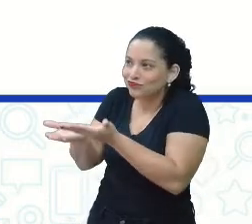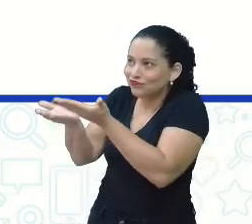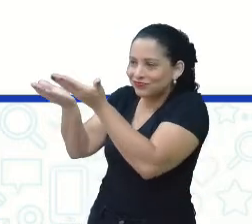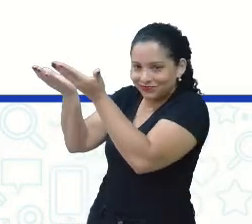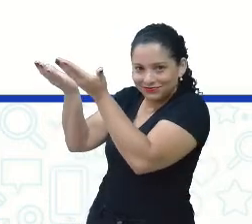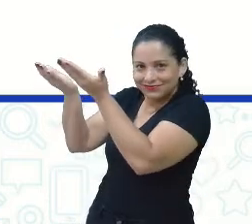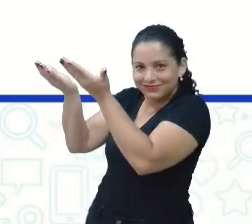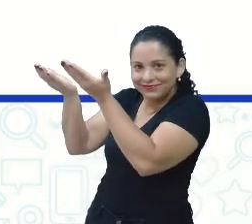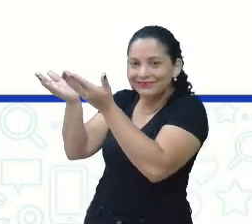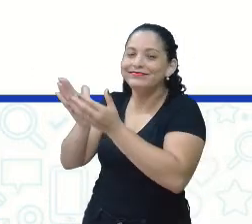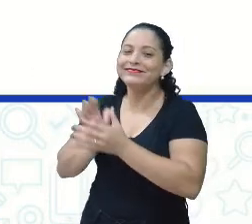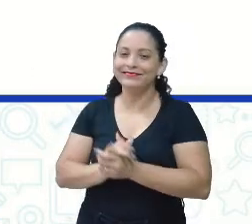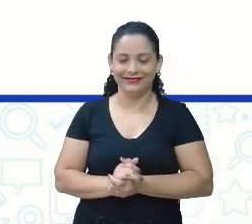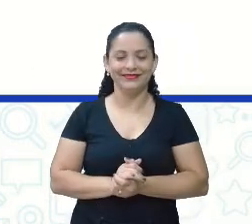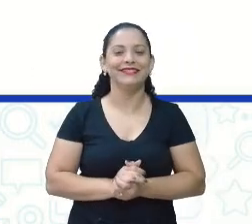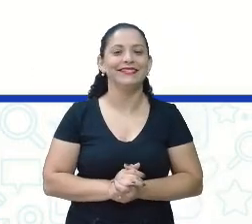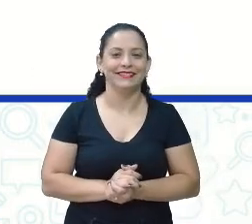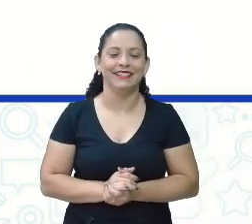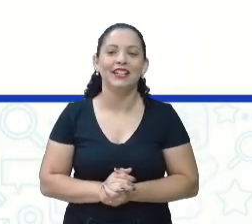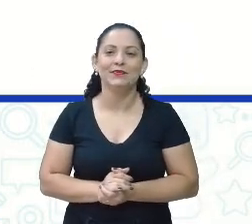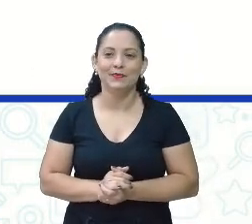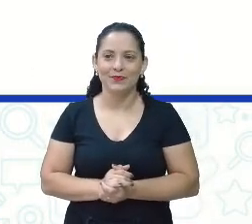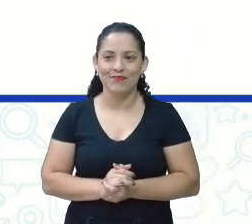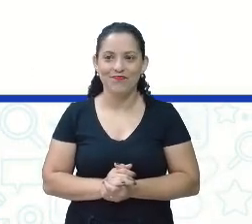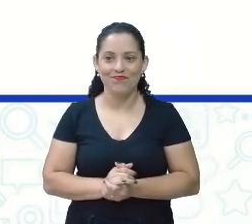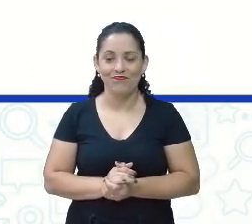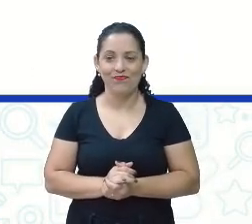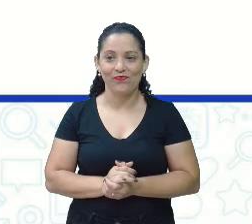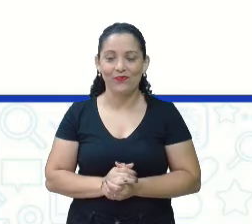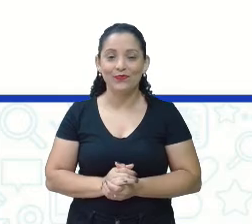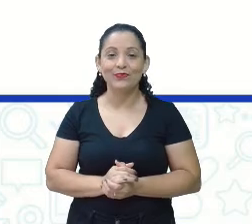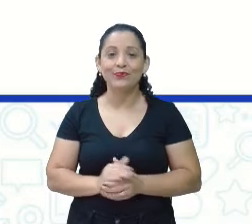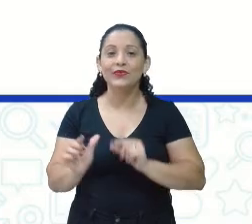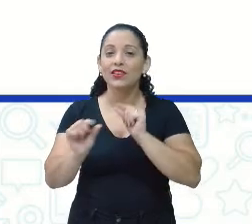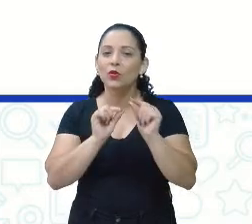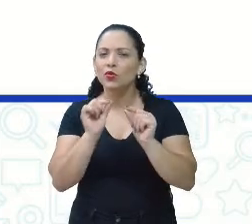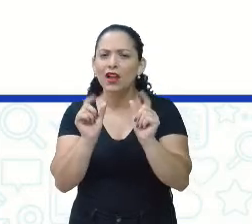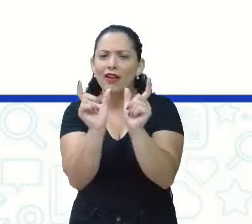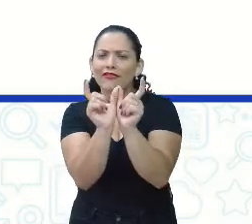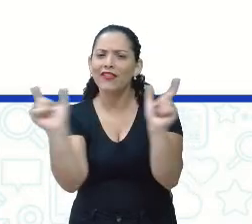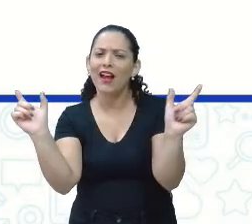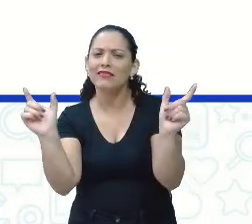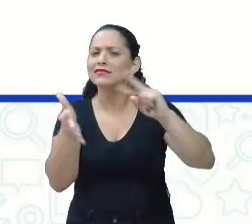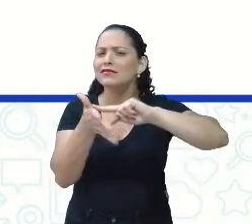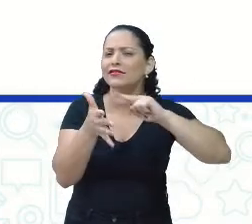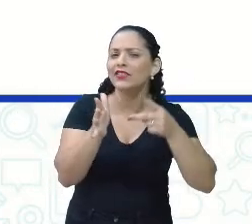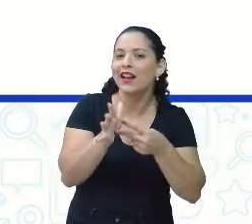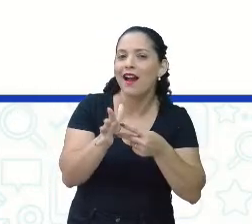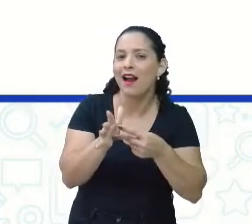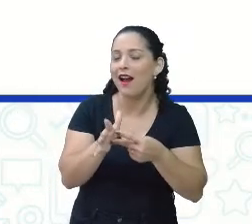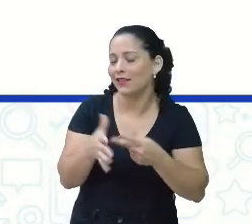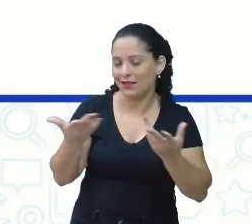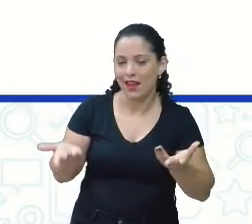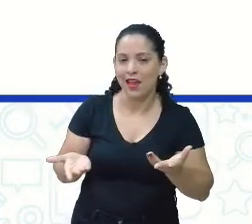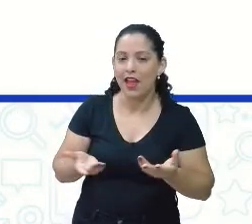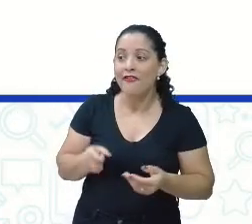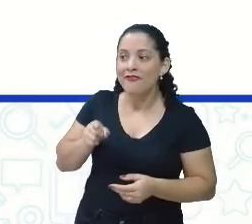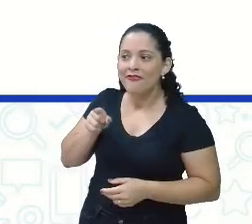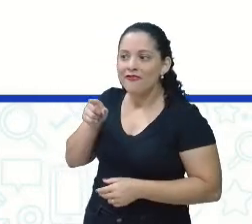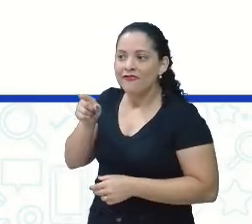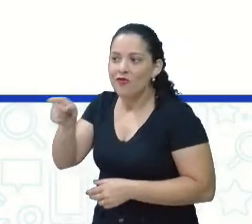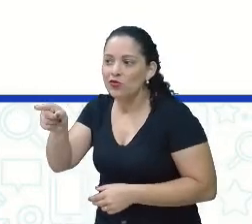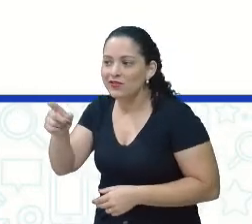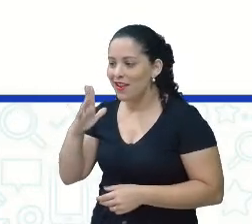ter tirado algum jardim desse daí. You are so beautiful. Você é tão linda, então aqui já uma outra